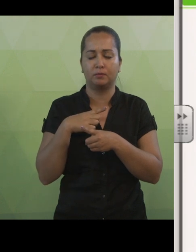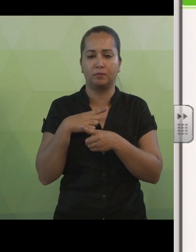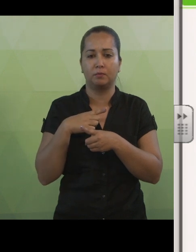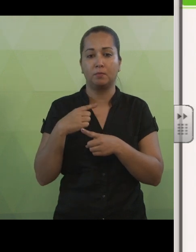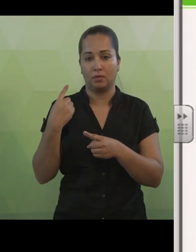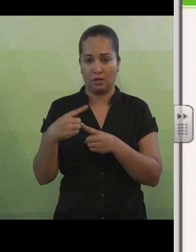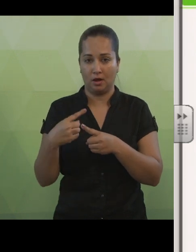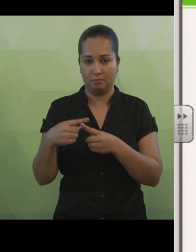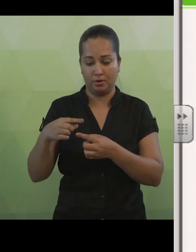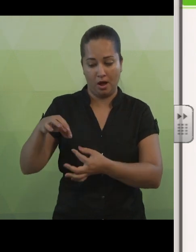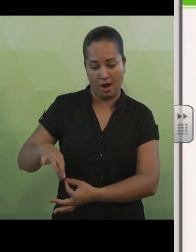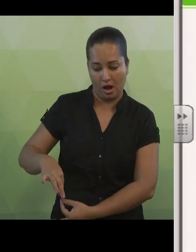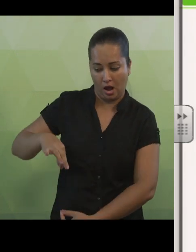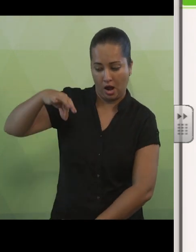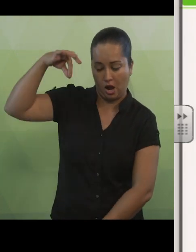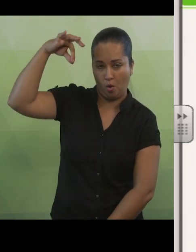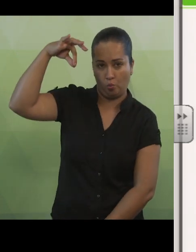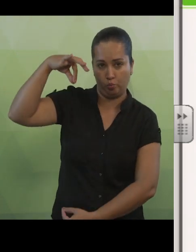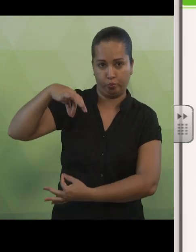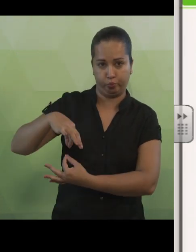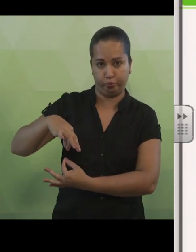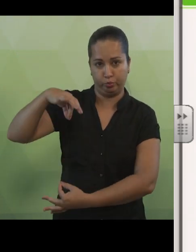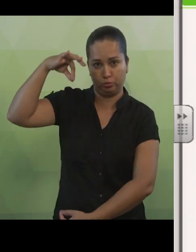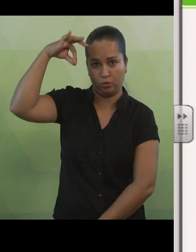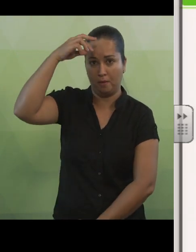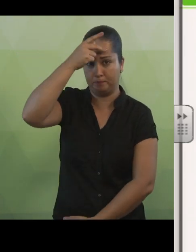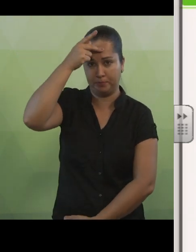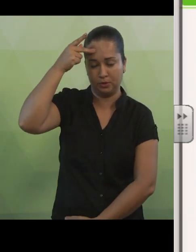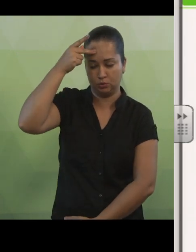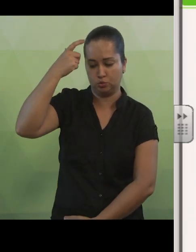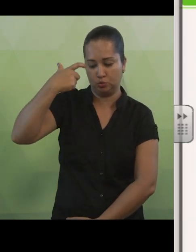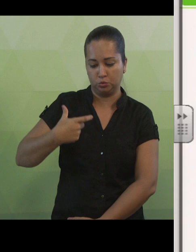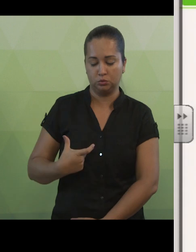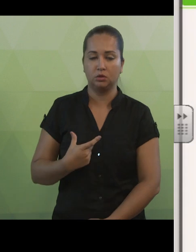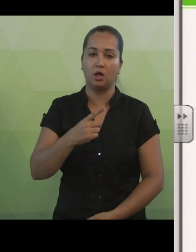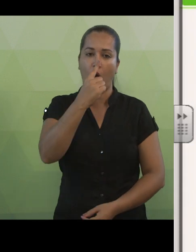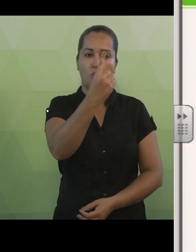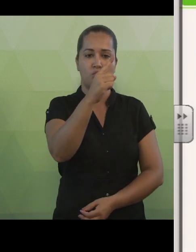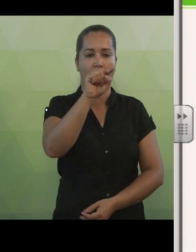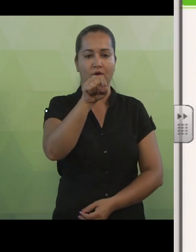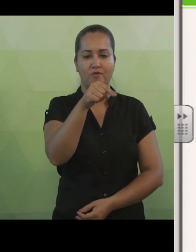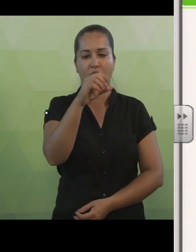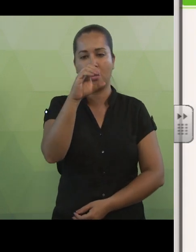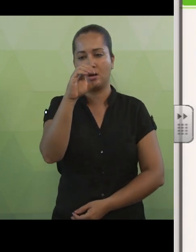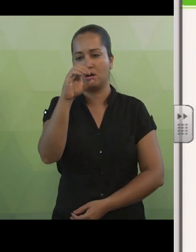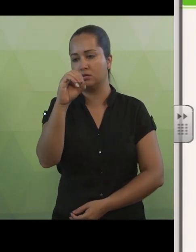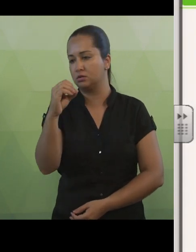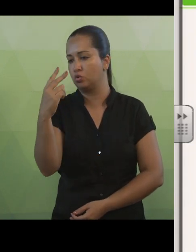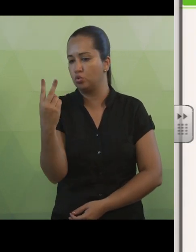Porque a altura de uma pessoa, ela pode ser expressada em 1,2,